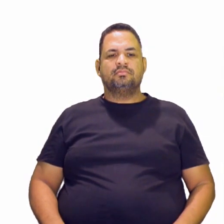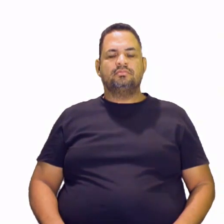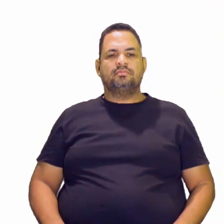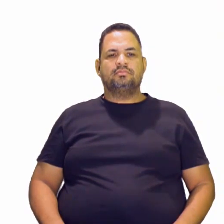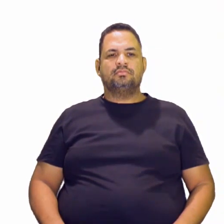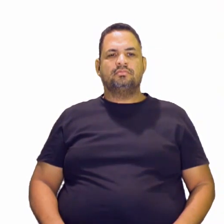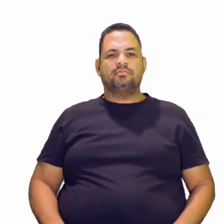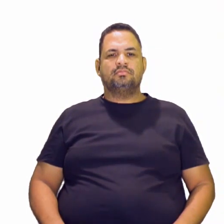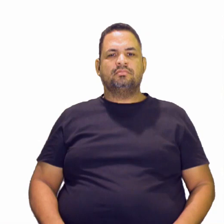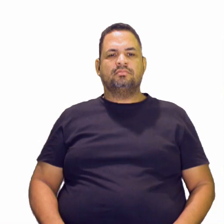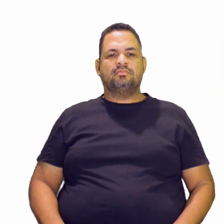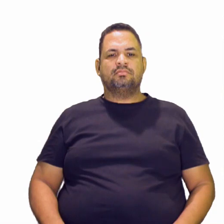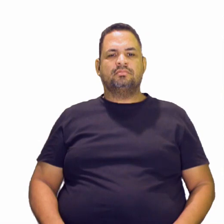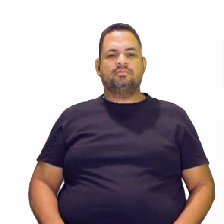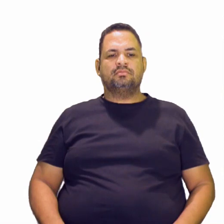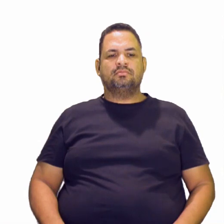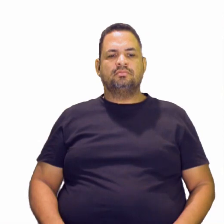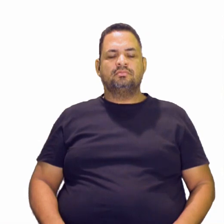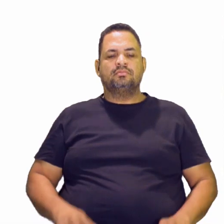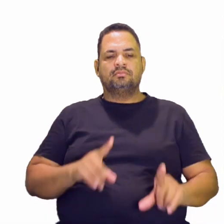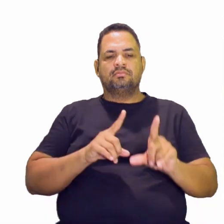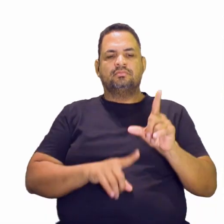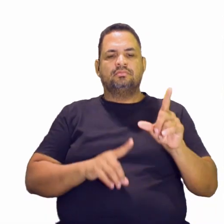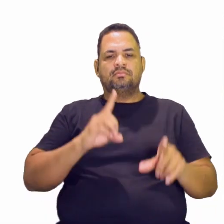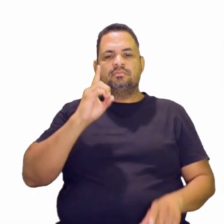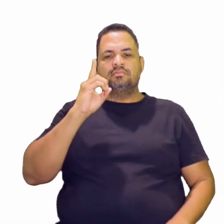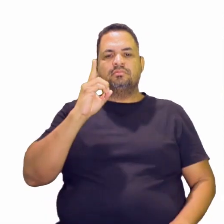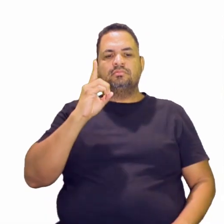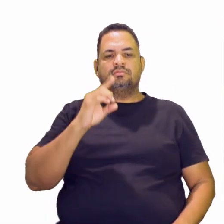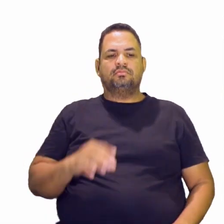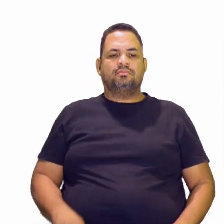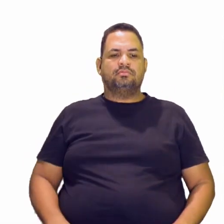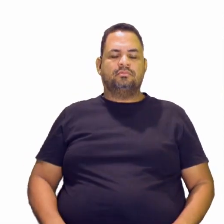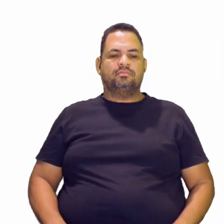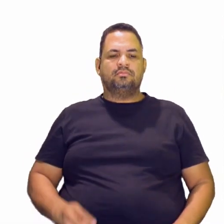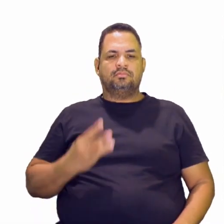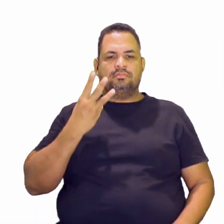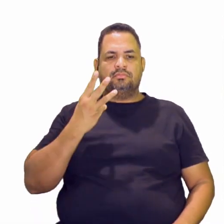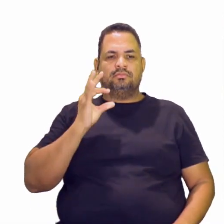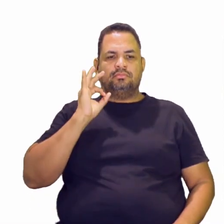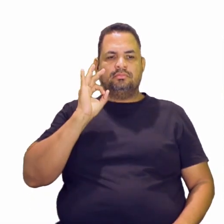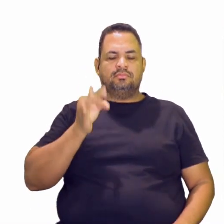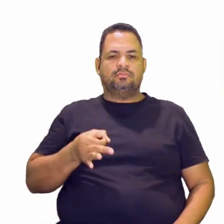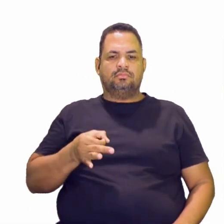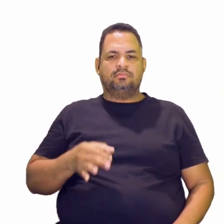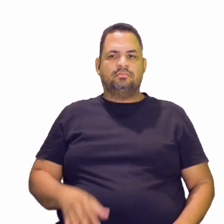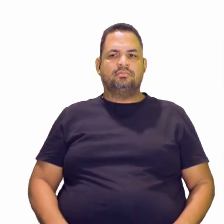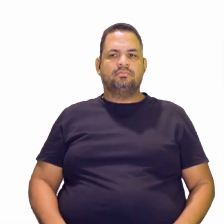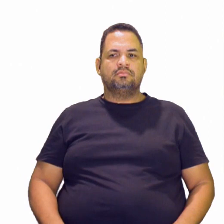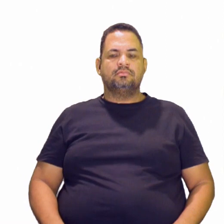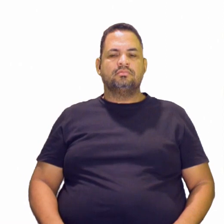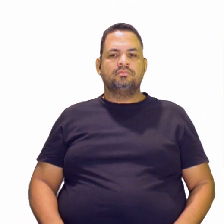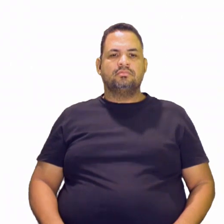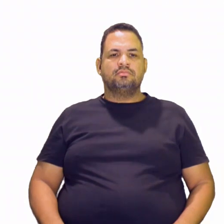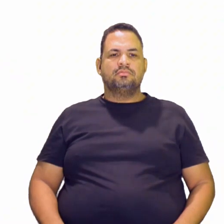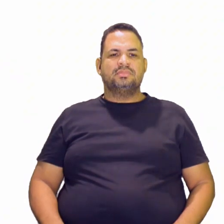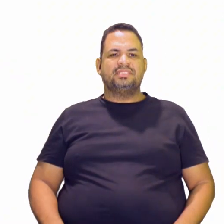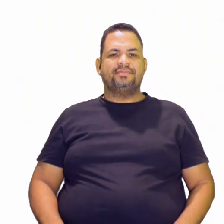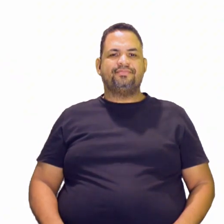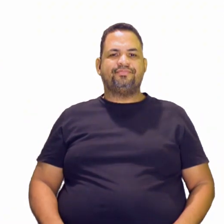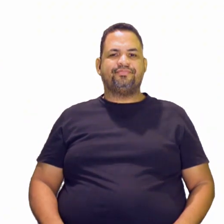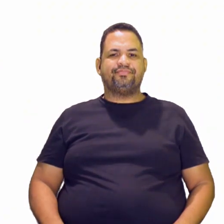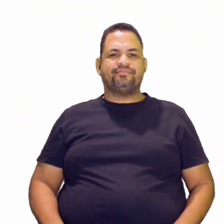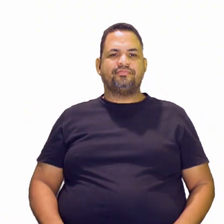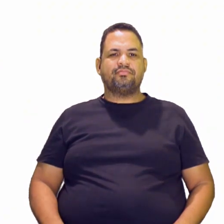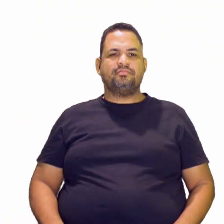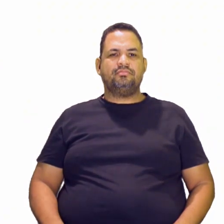Então, letra D, somente a seção 3 está correta. Vamos para uma questão